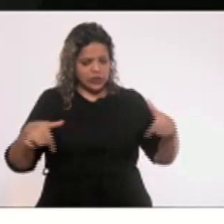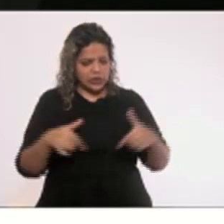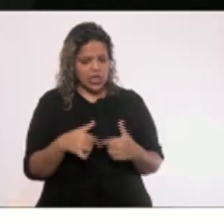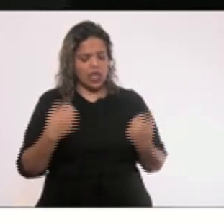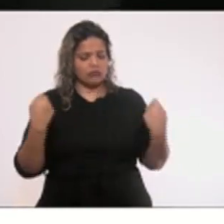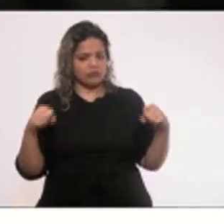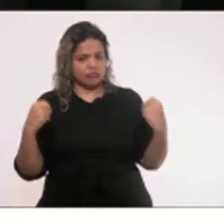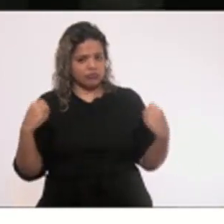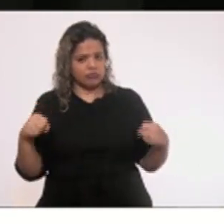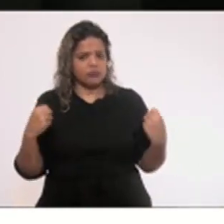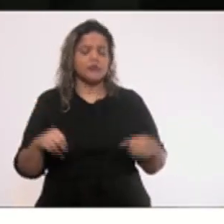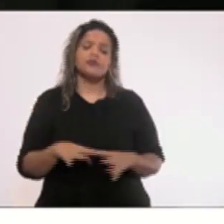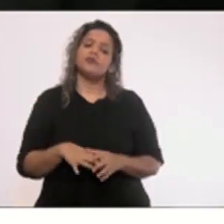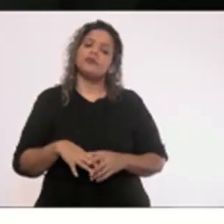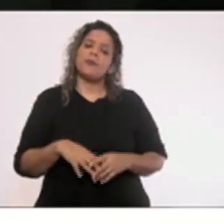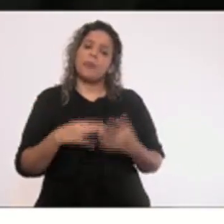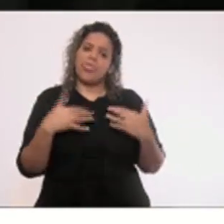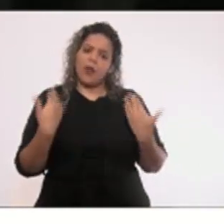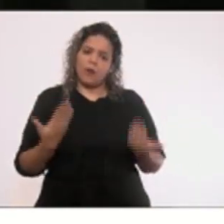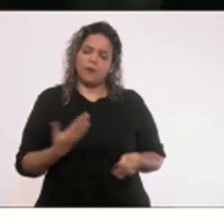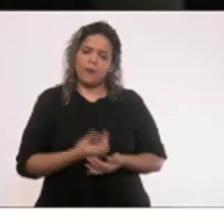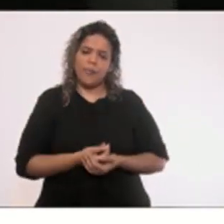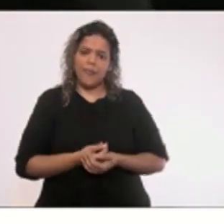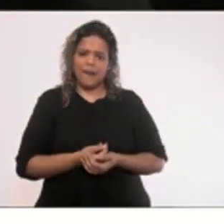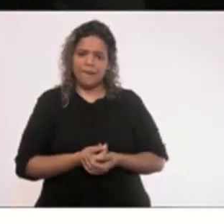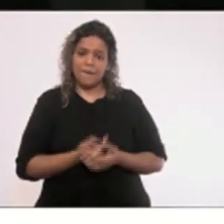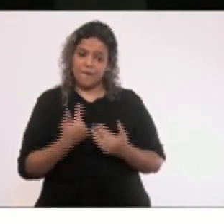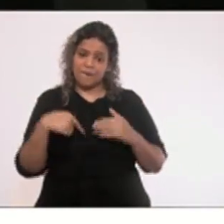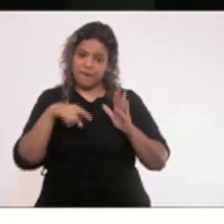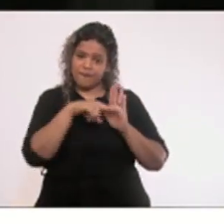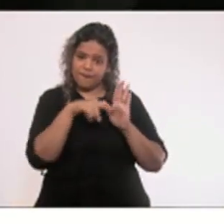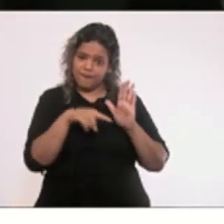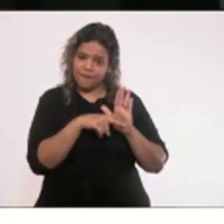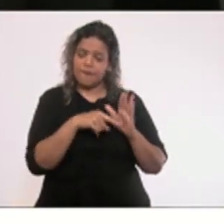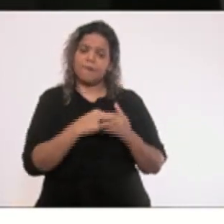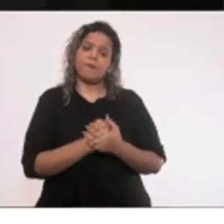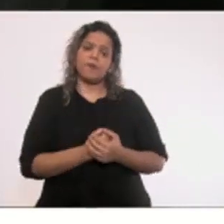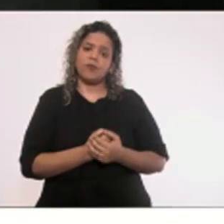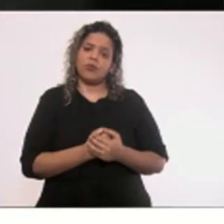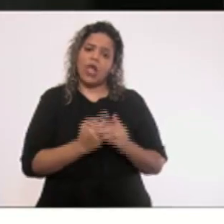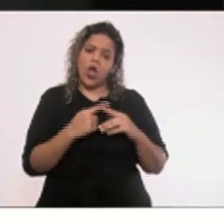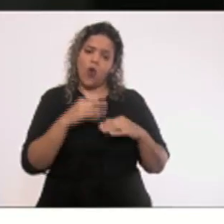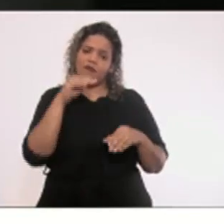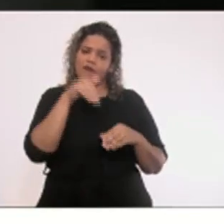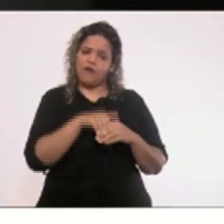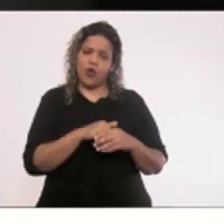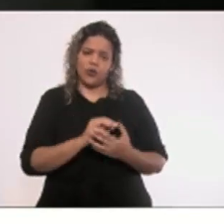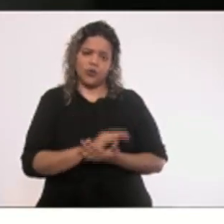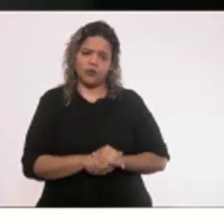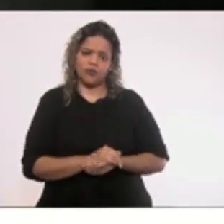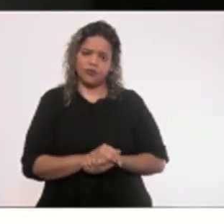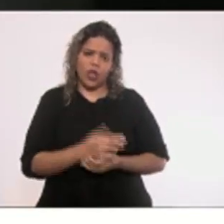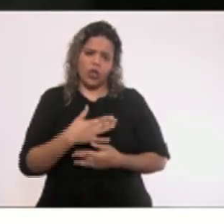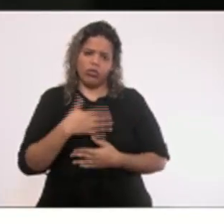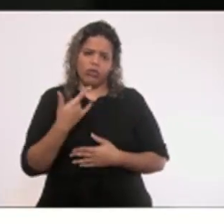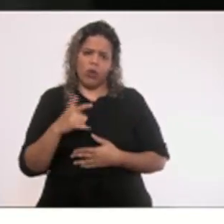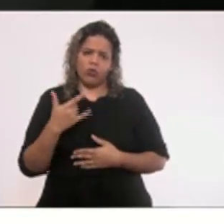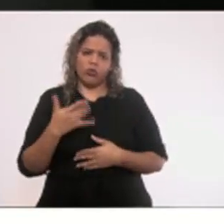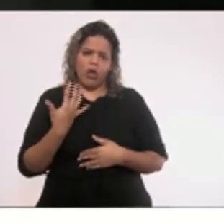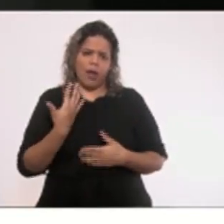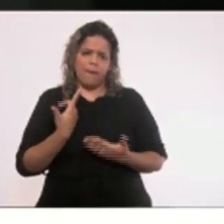treinamentos físicos. Assim posto, senhor presidente, esse é o voto. Não estou